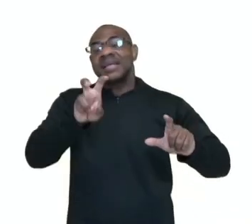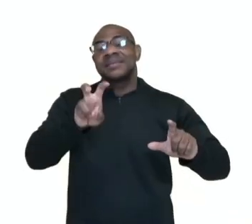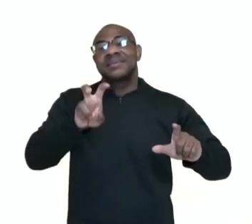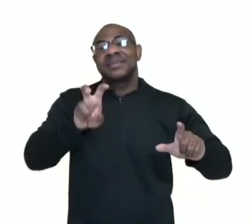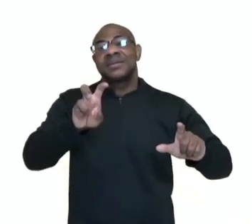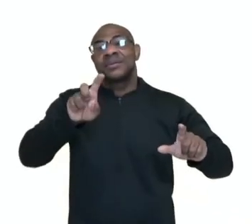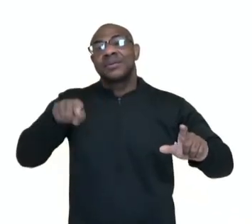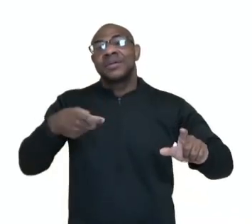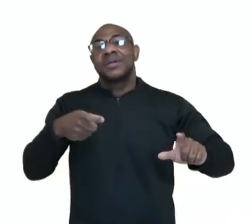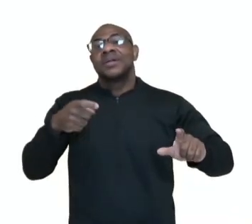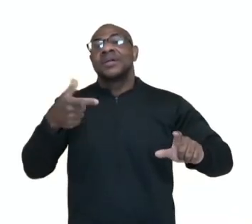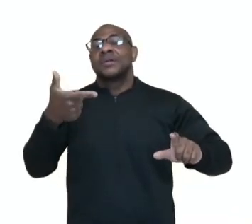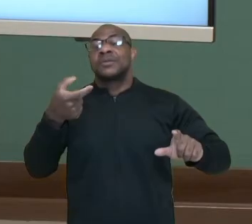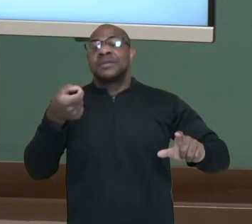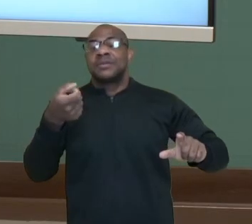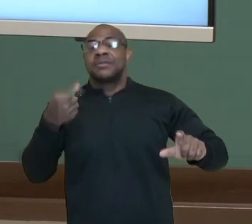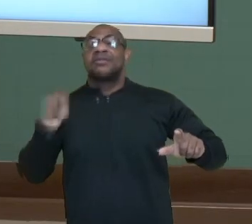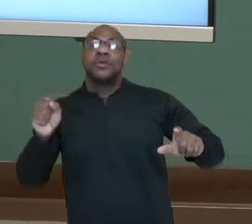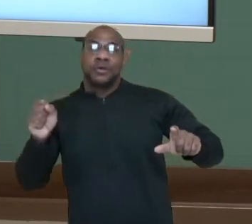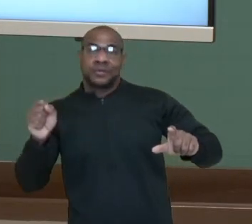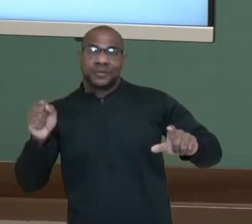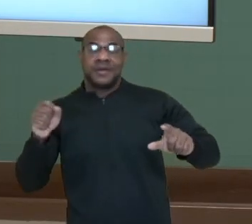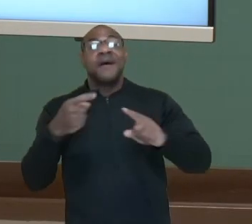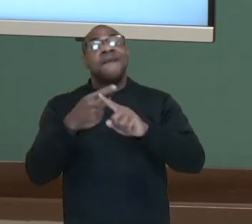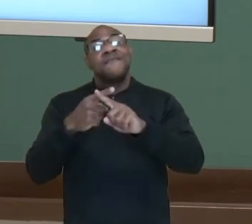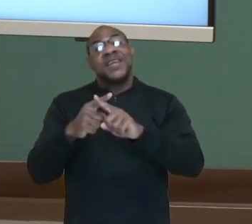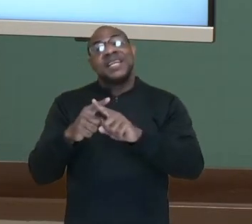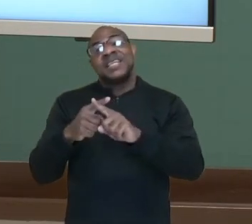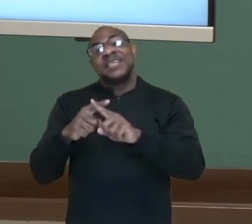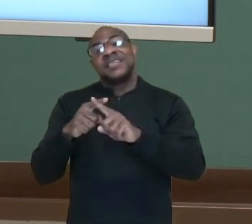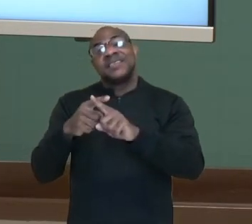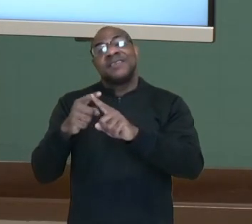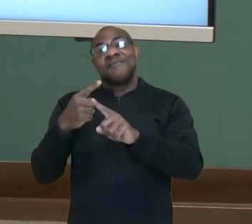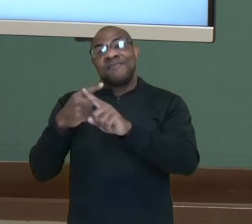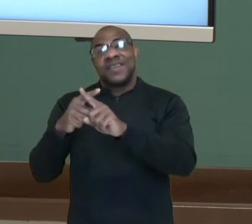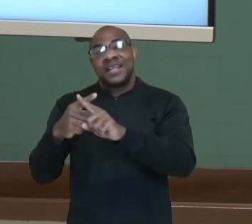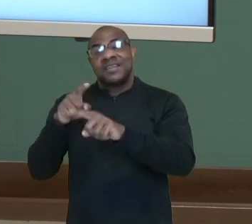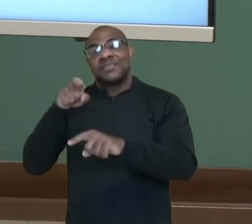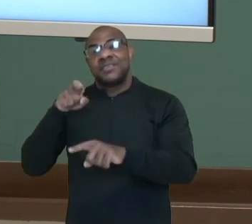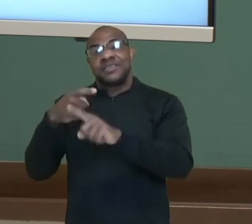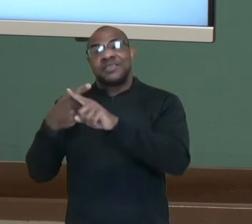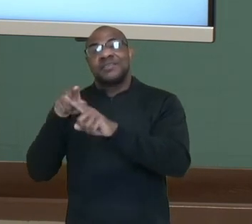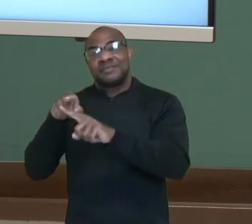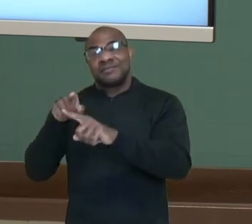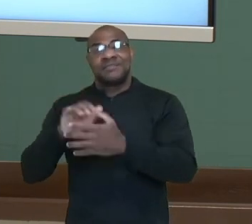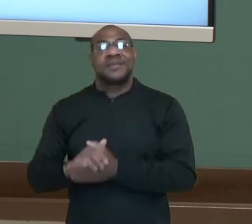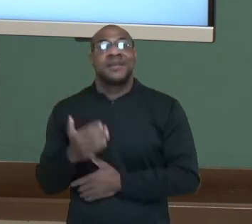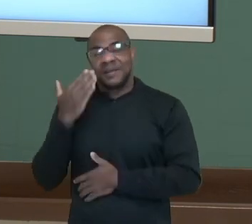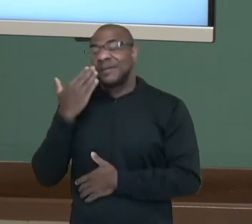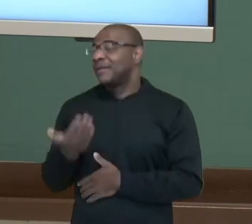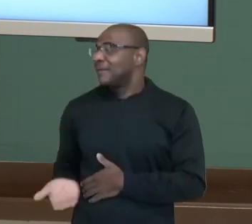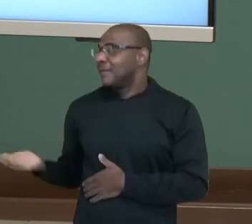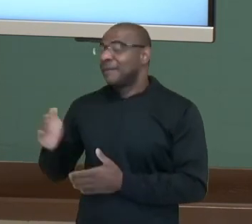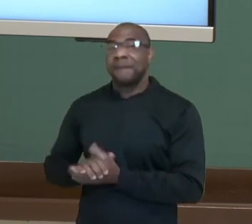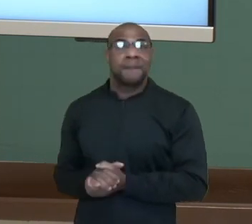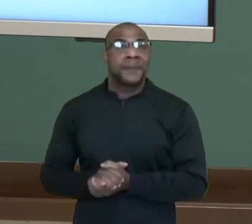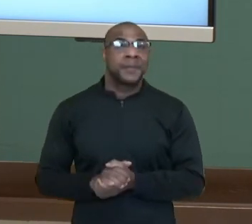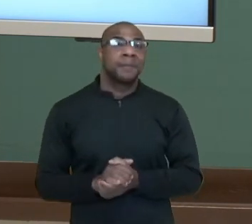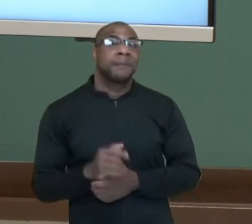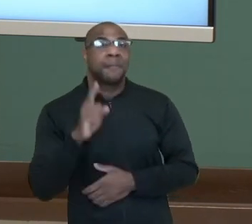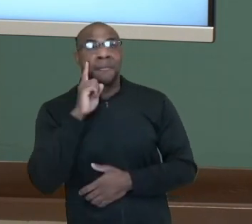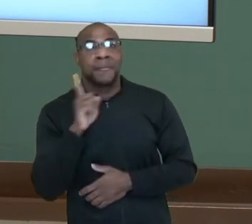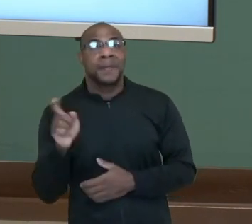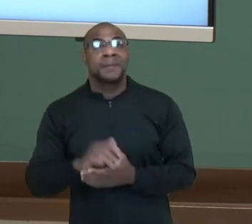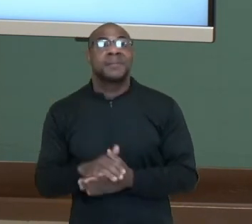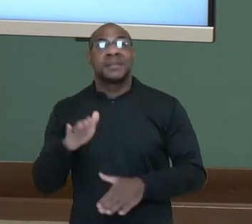5,208, vezes X, que é a quantidade de litros que eu vou abastecer. Tranquilo? O exemplo do abastecimento, então, do automóvel,